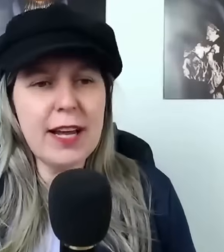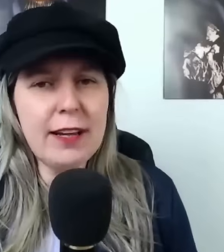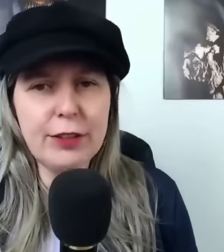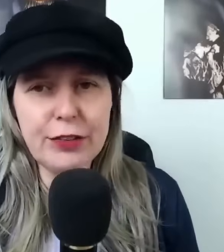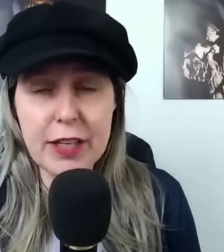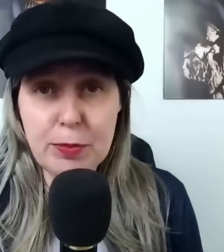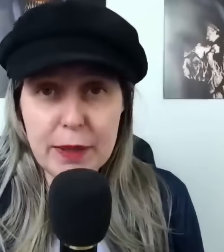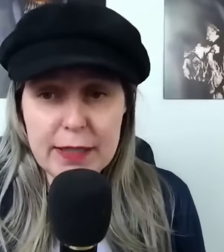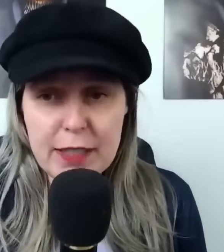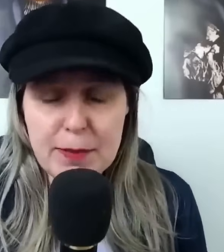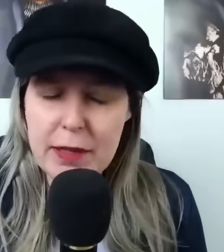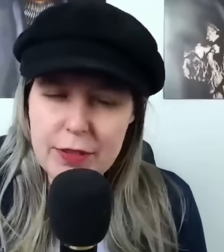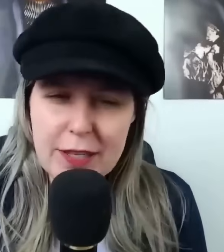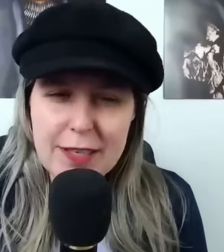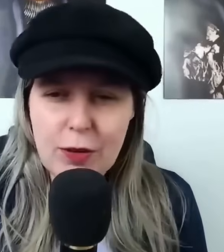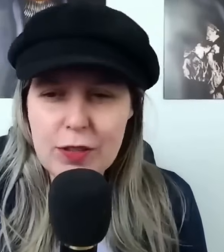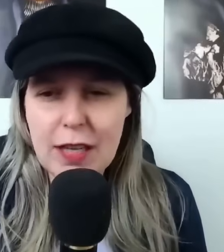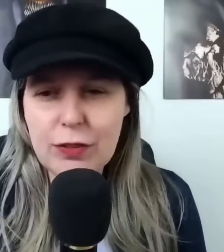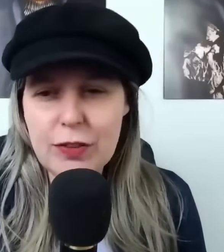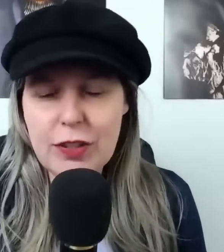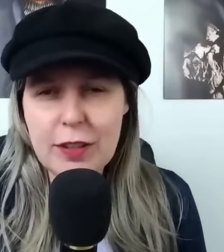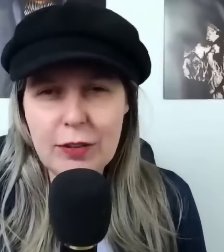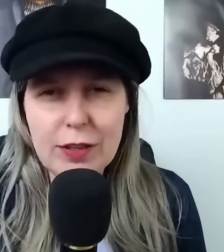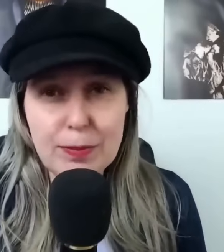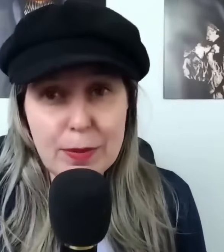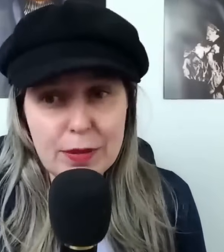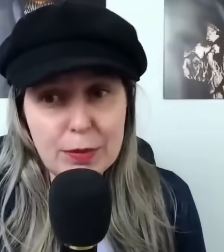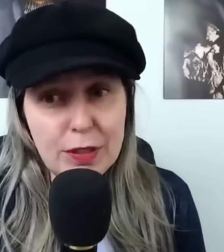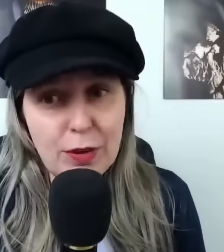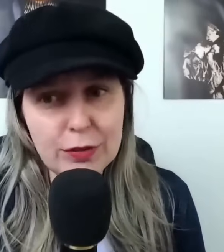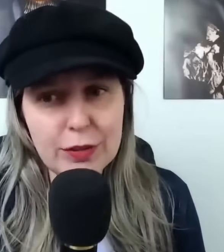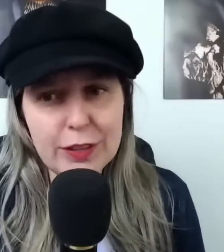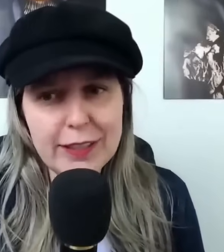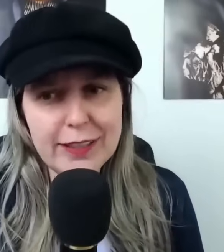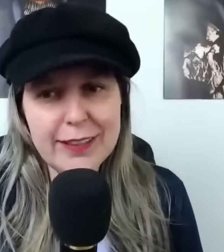isso aí, gente, tá? Vou ficando por aqui. Espero que vocês tenham gostado do vídeo. Até o nosso próximo encontro.